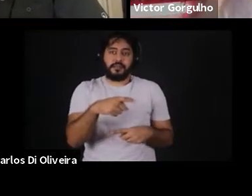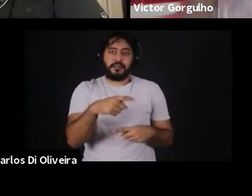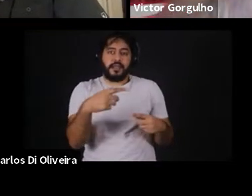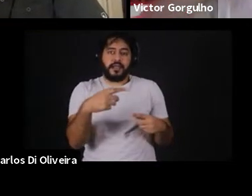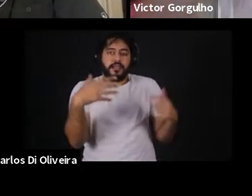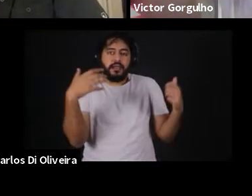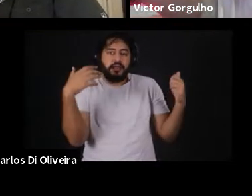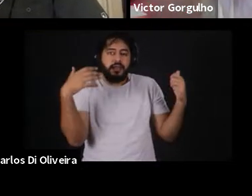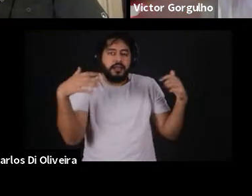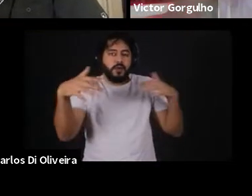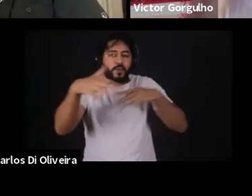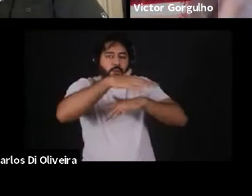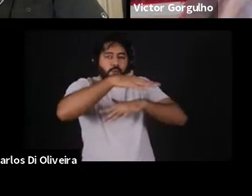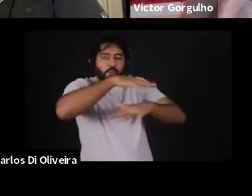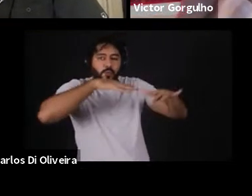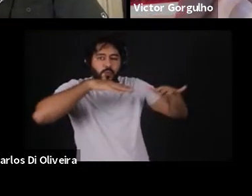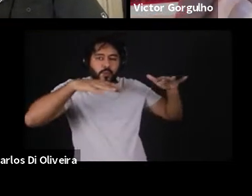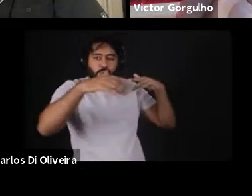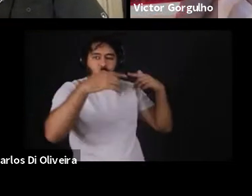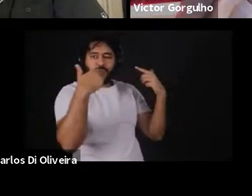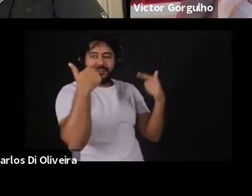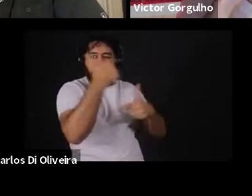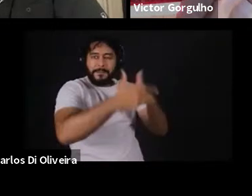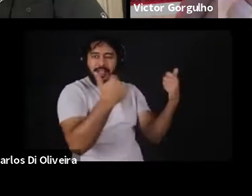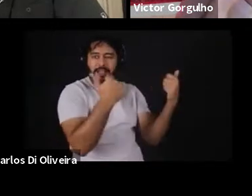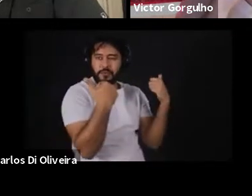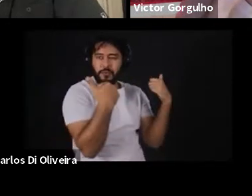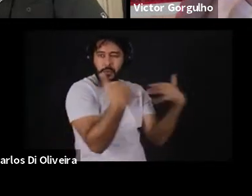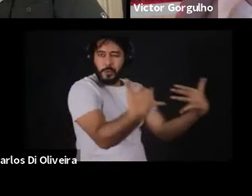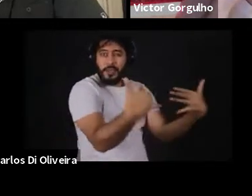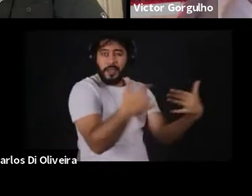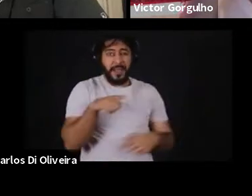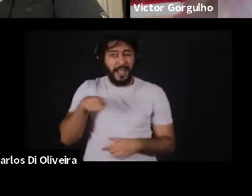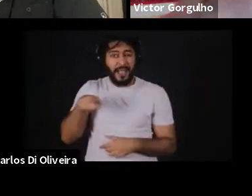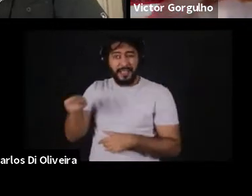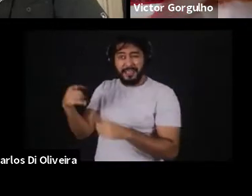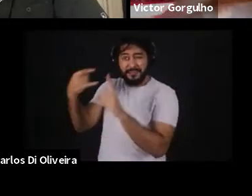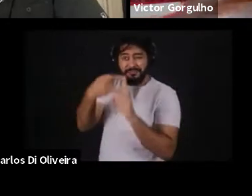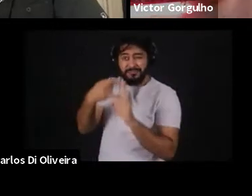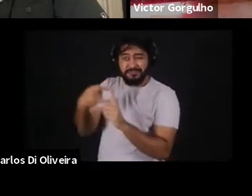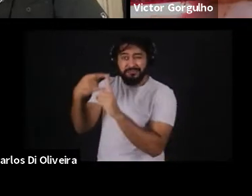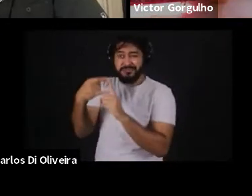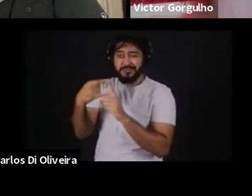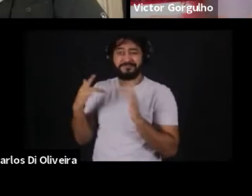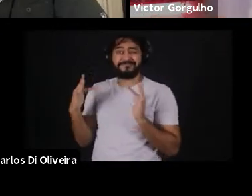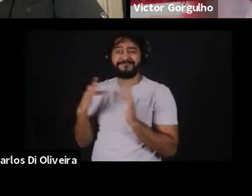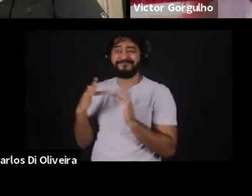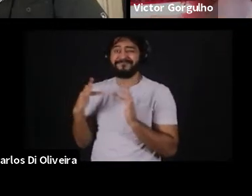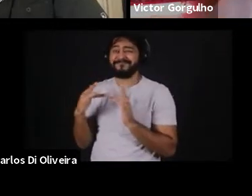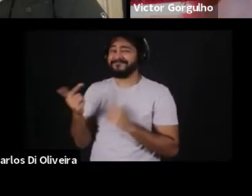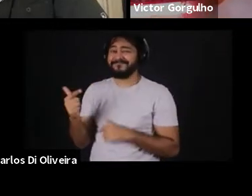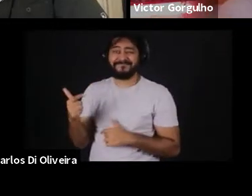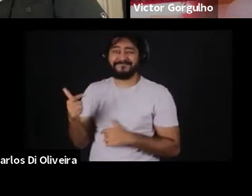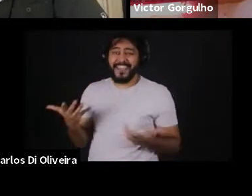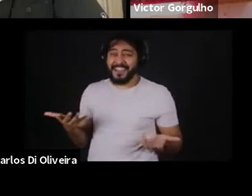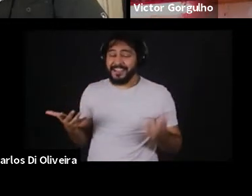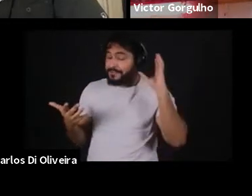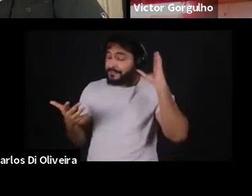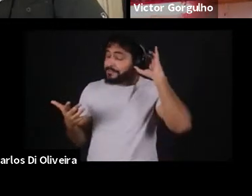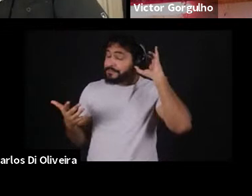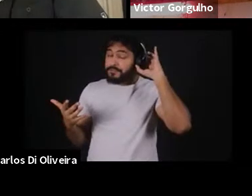quando você não tem o contato das pessoas, você não tem contato não, é o contato, né, você não tem pessoas ali, né, tipo assim, não